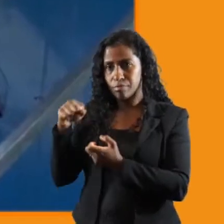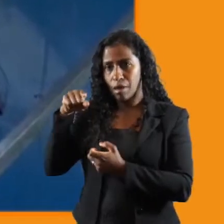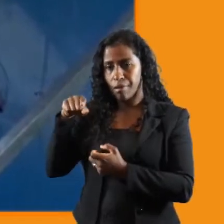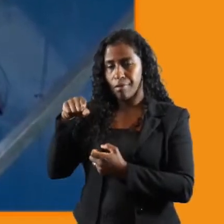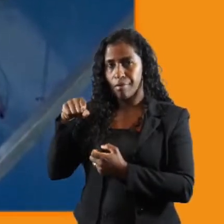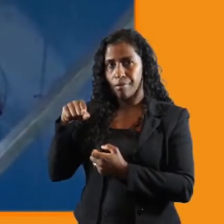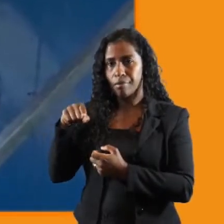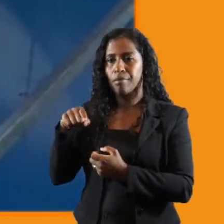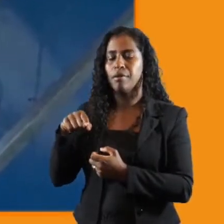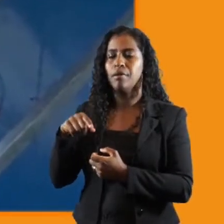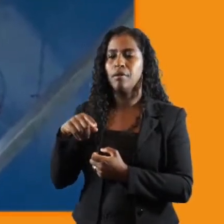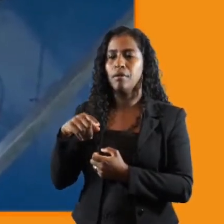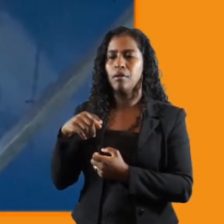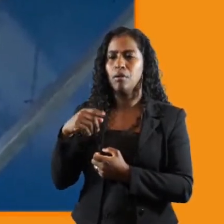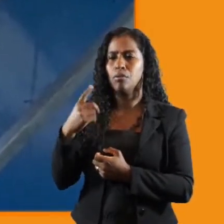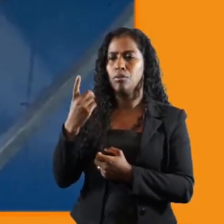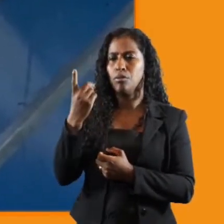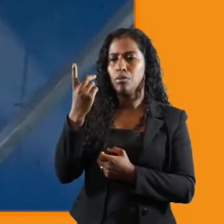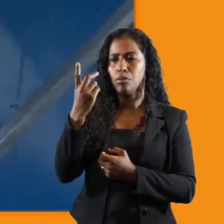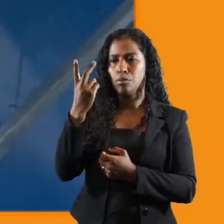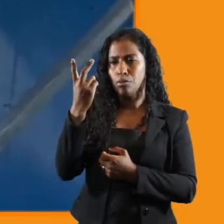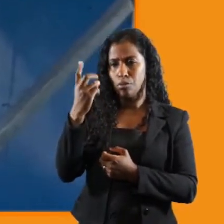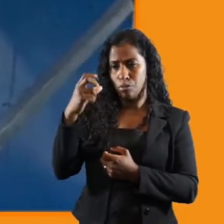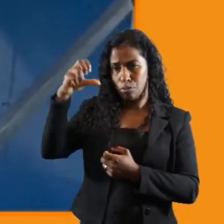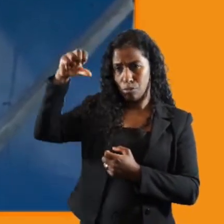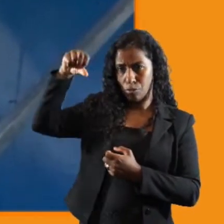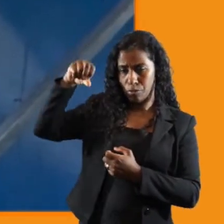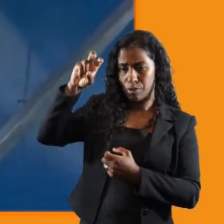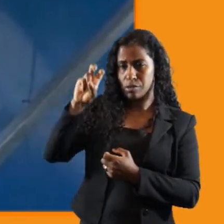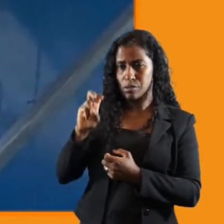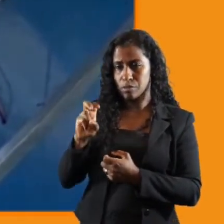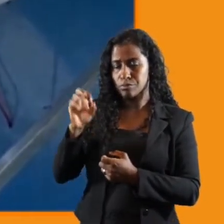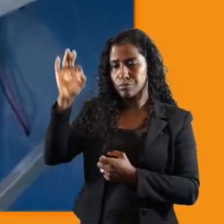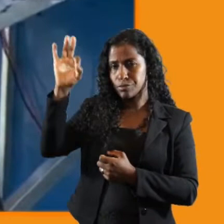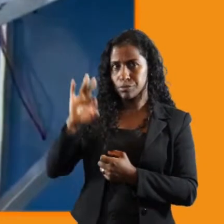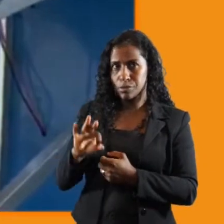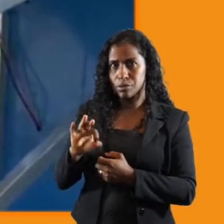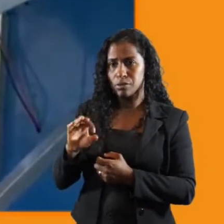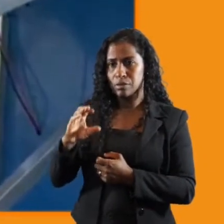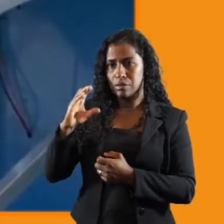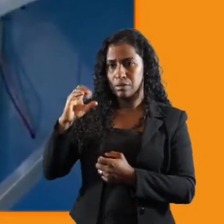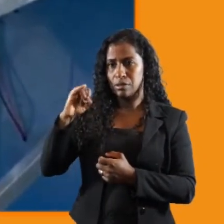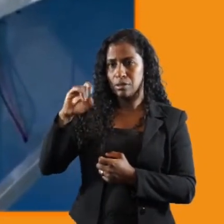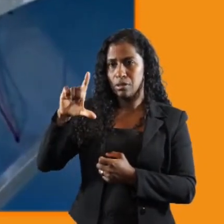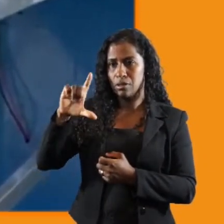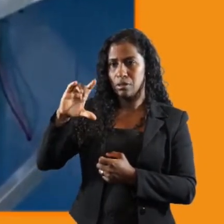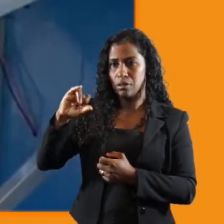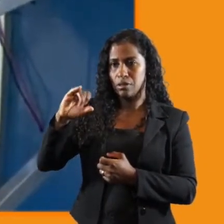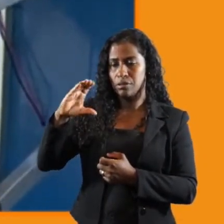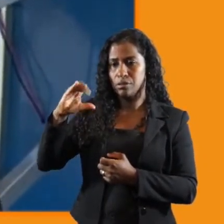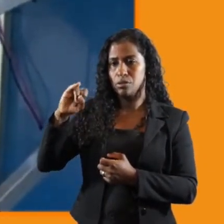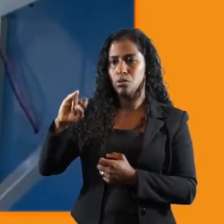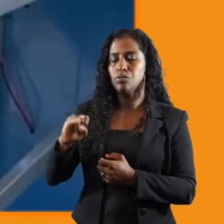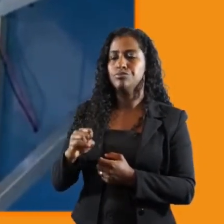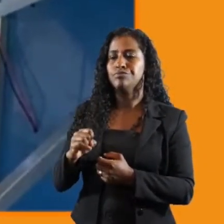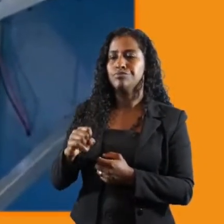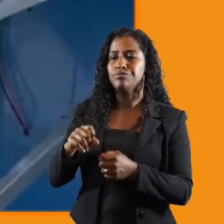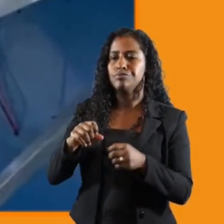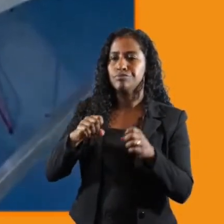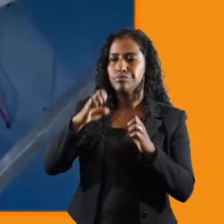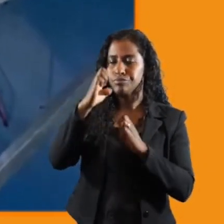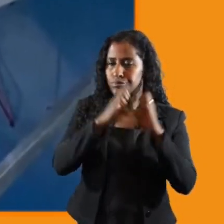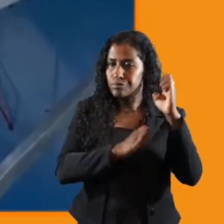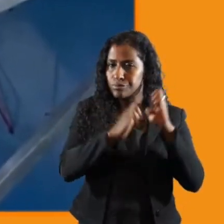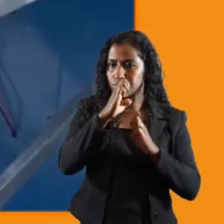em 95% em alguma variação do silício, né? Nós temos módulos hoje, no âmbito da fabricação,